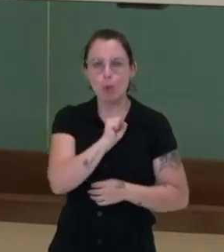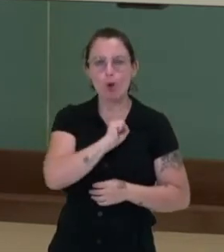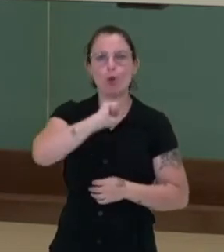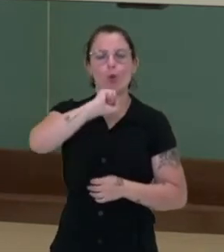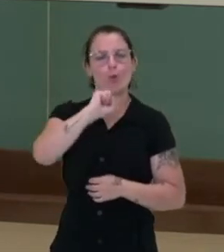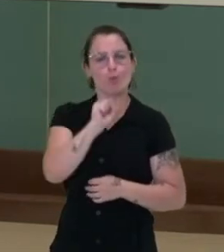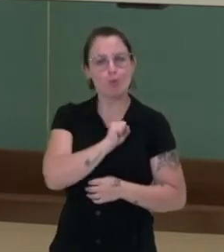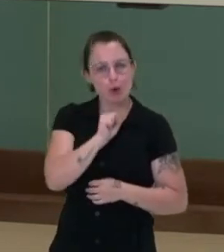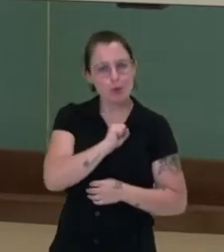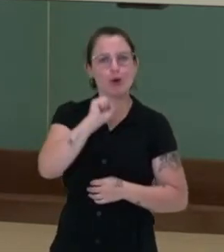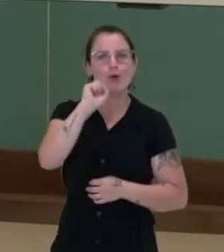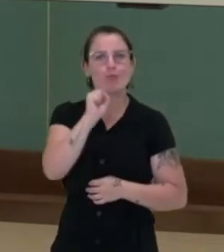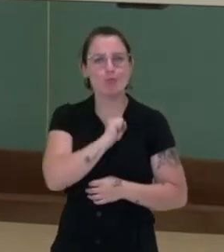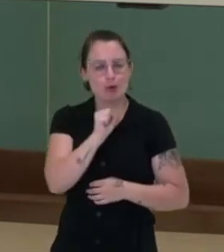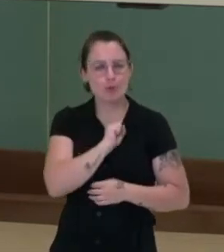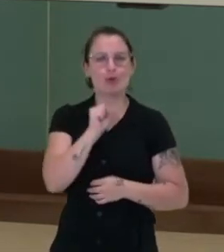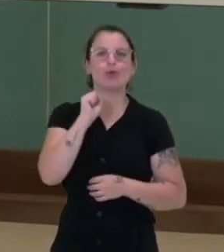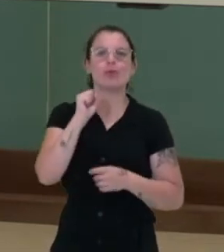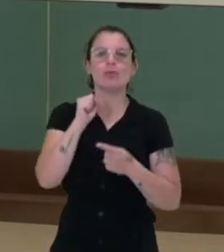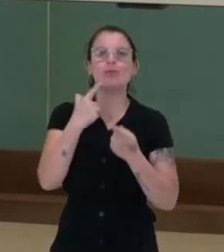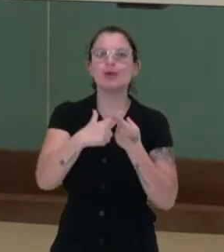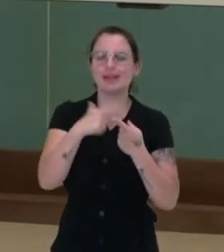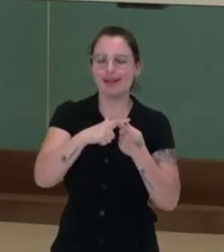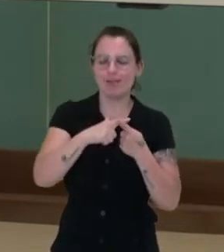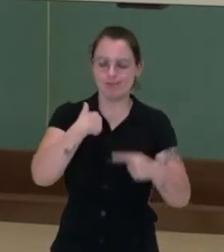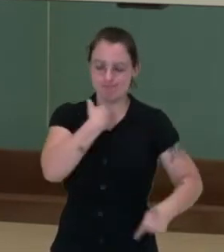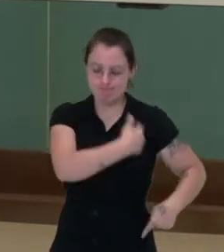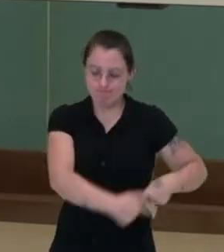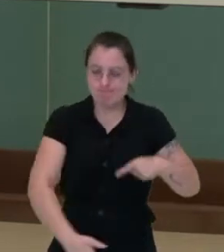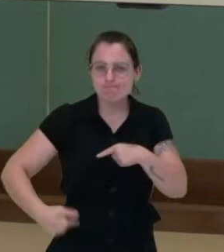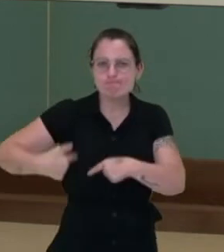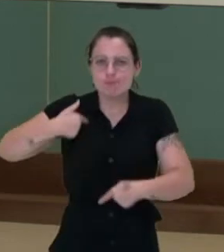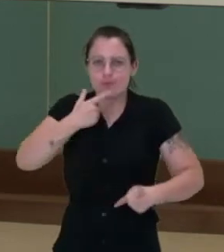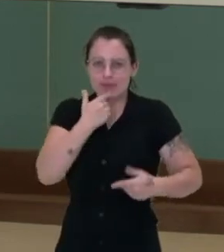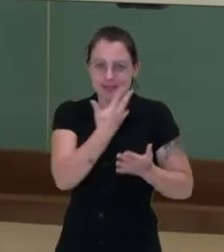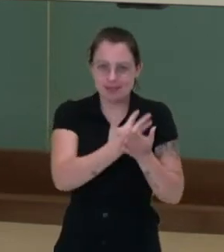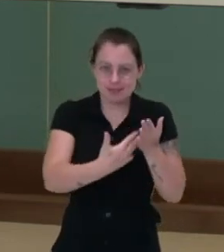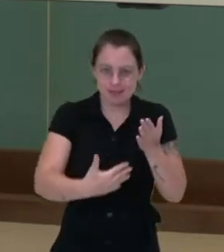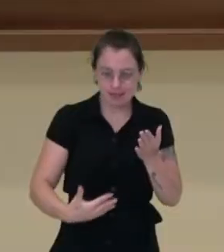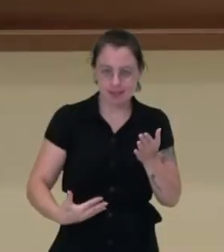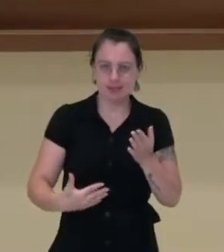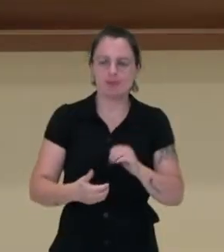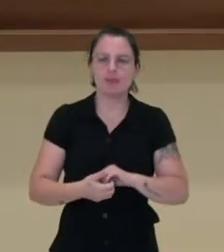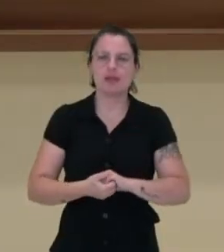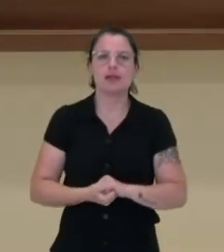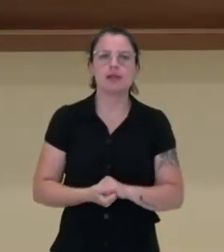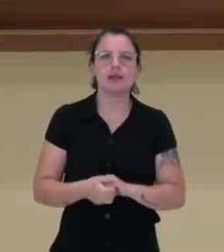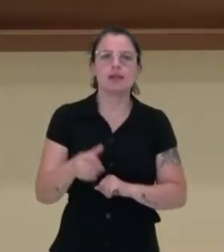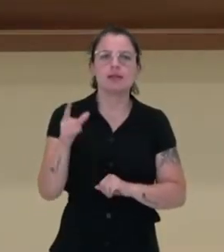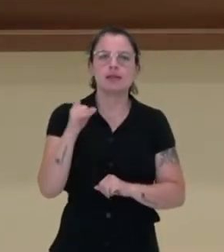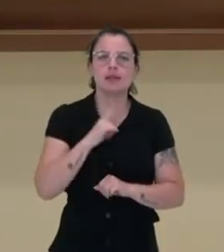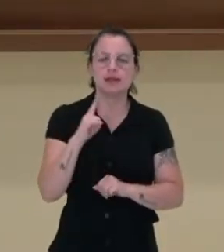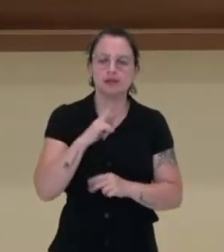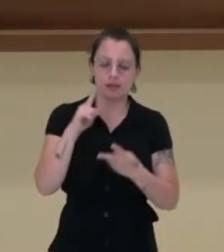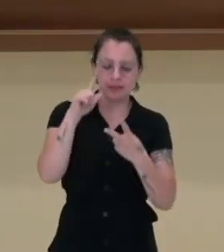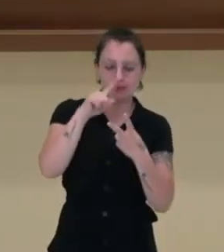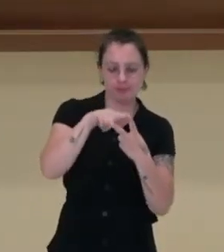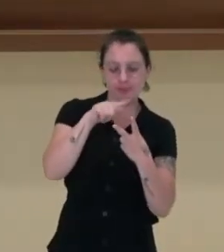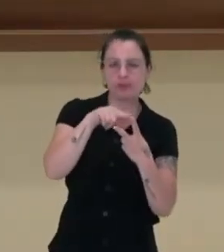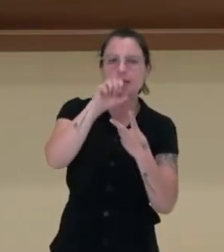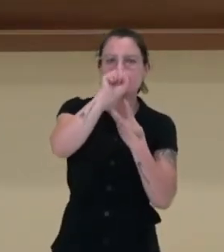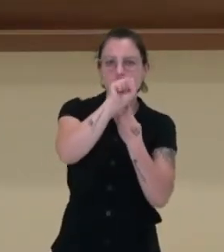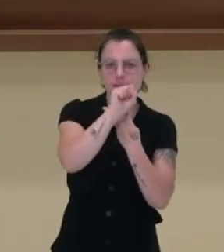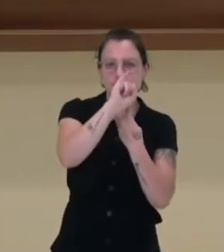se enche de sangue e ele esvazia. Esses movimentos têm nomes. Se chama sístole